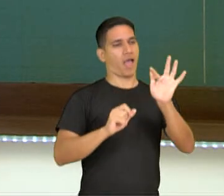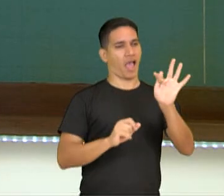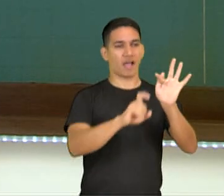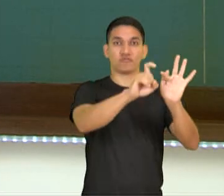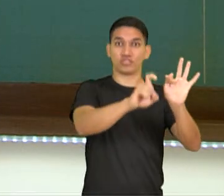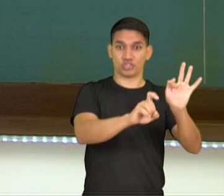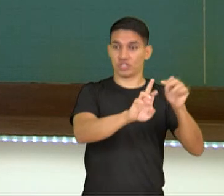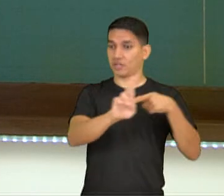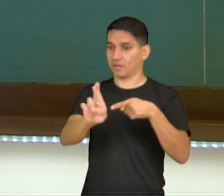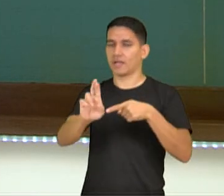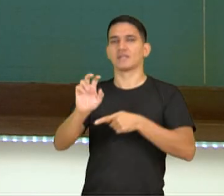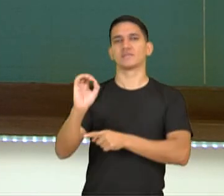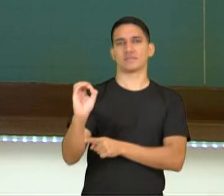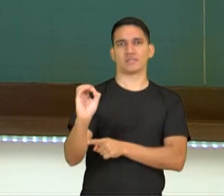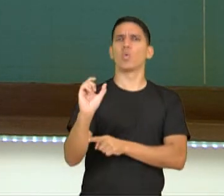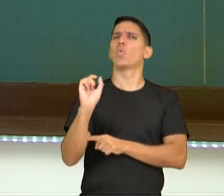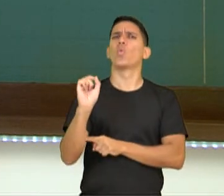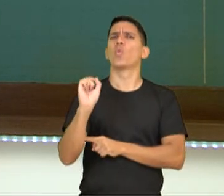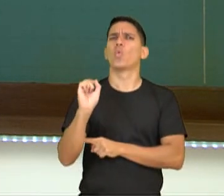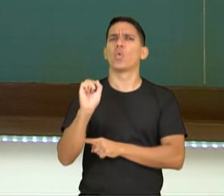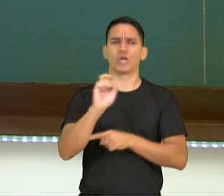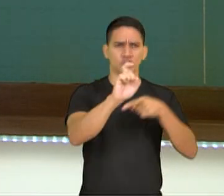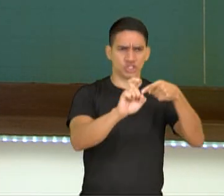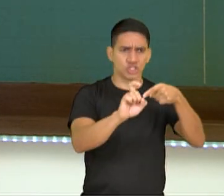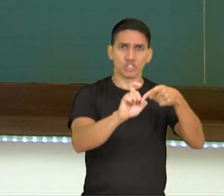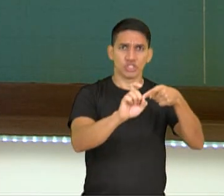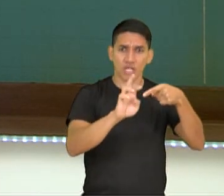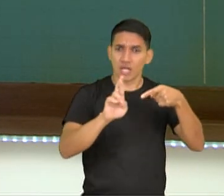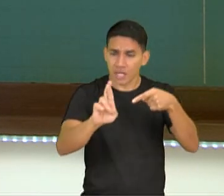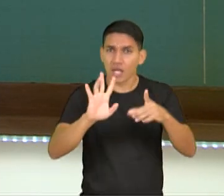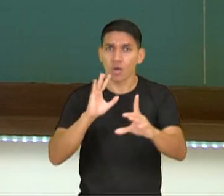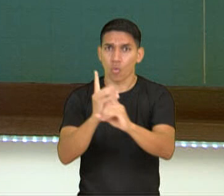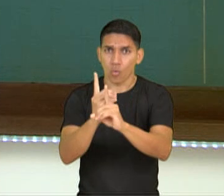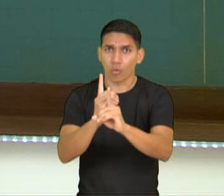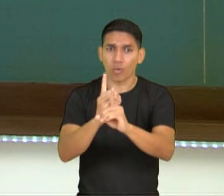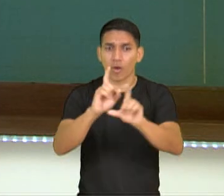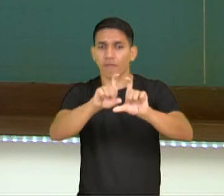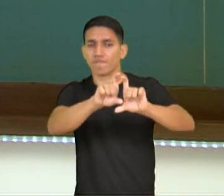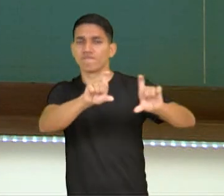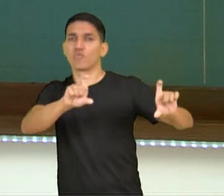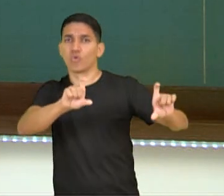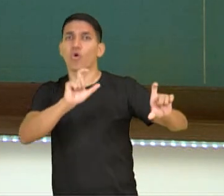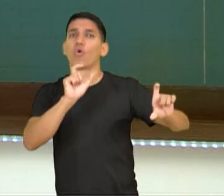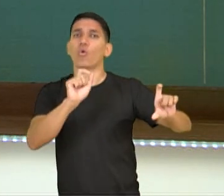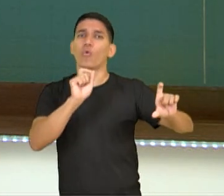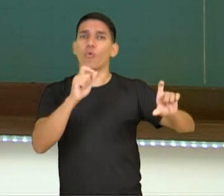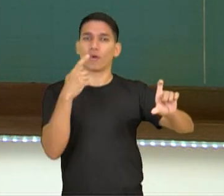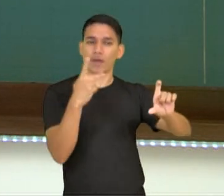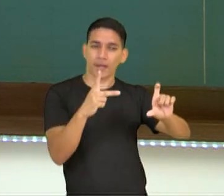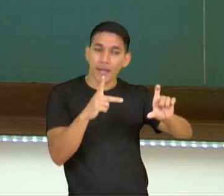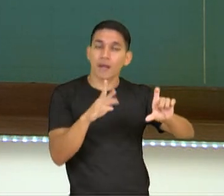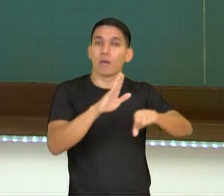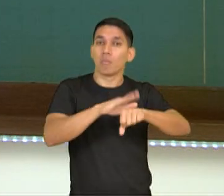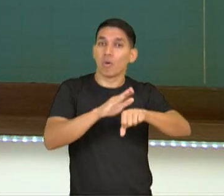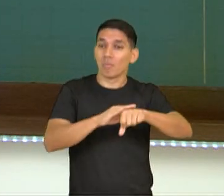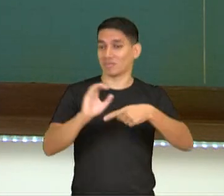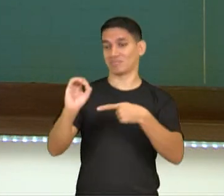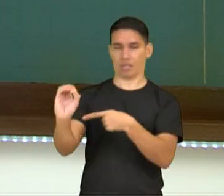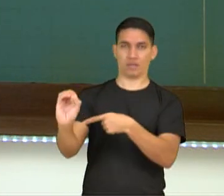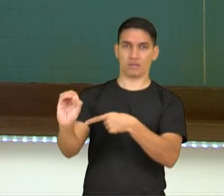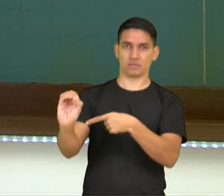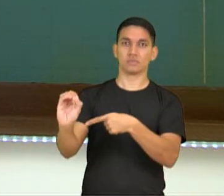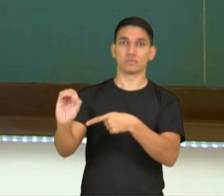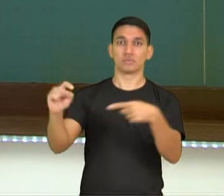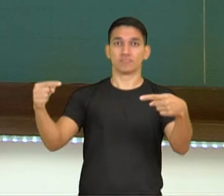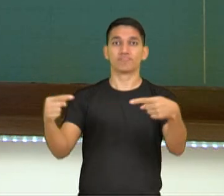o valor de x que nós encontrarmos nessa função, né? E quando ela dá zero, vai